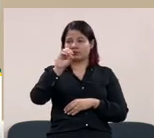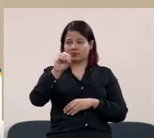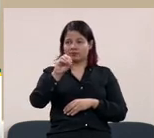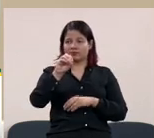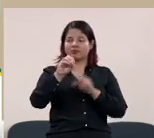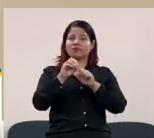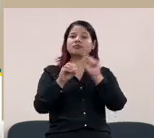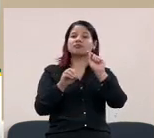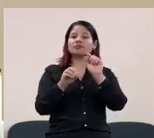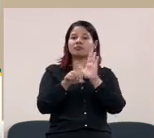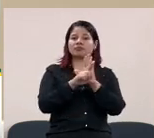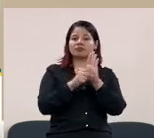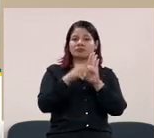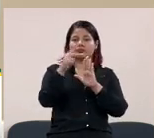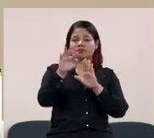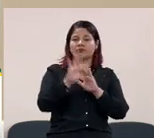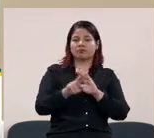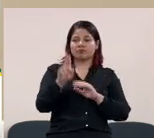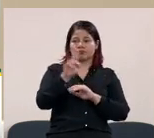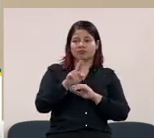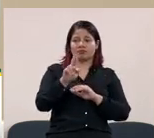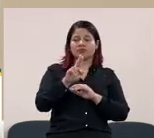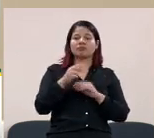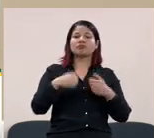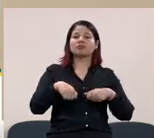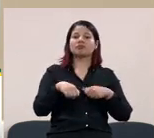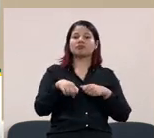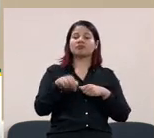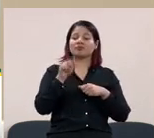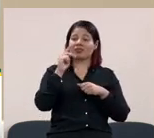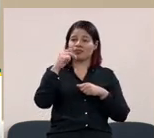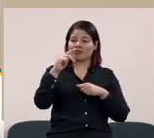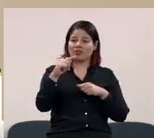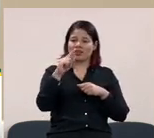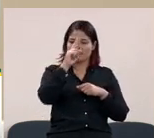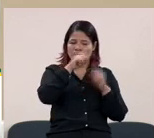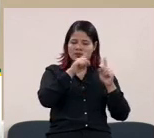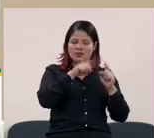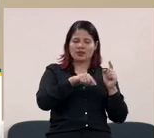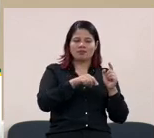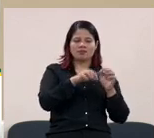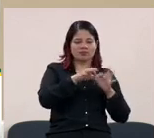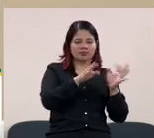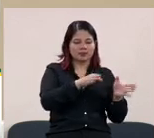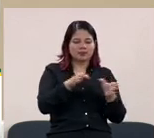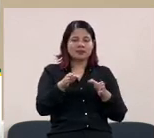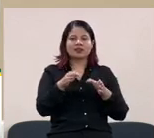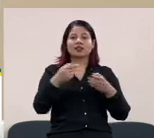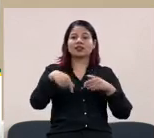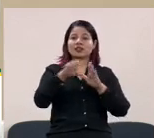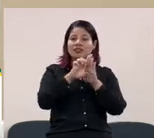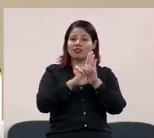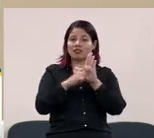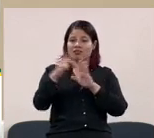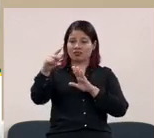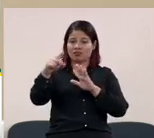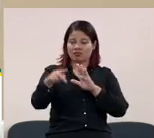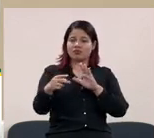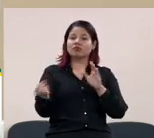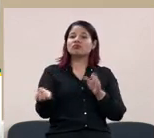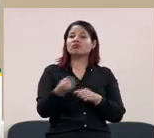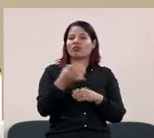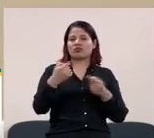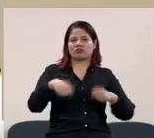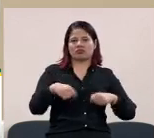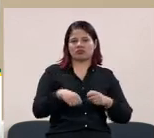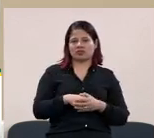da universidade, é onde tudo é organizado. A gente precisa dessa estatuinte, dessa nova estatuinte aprovada. A